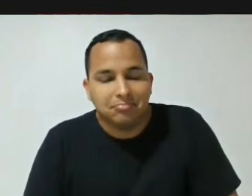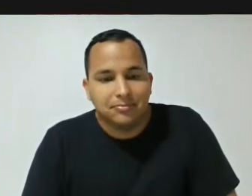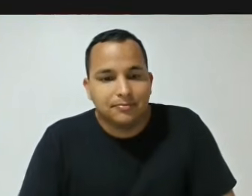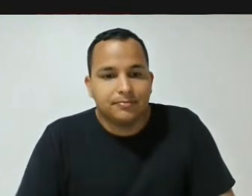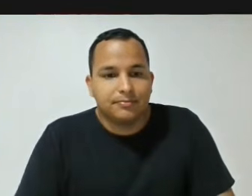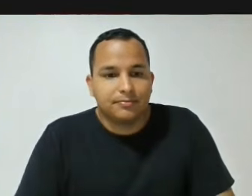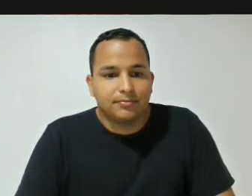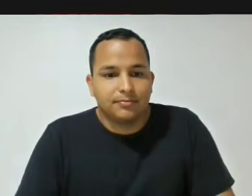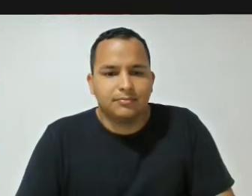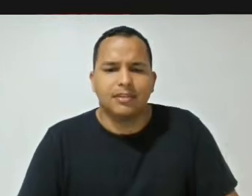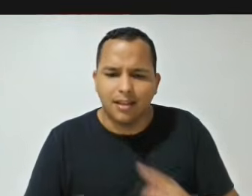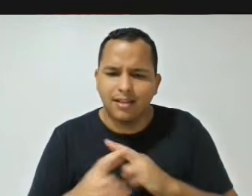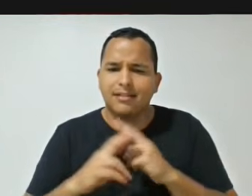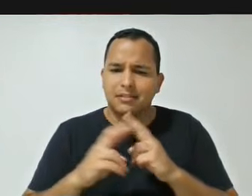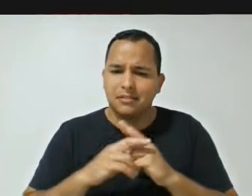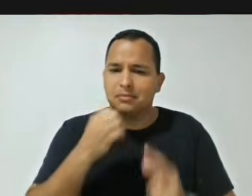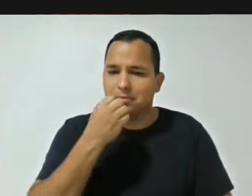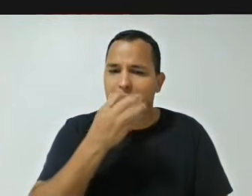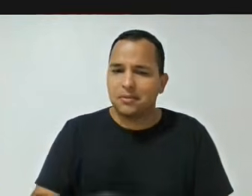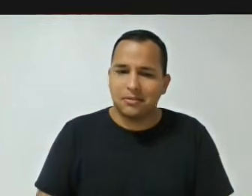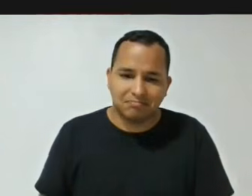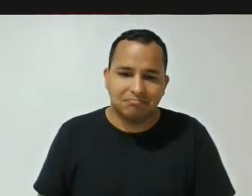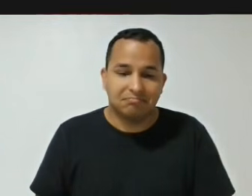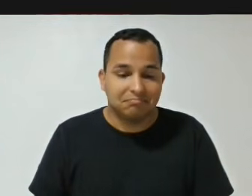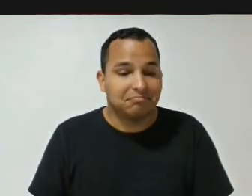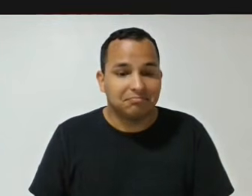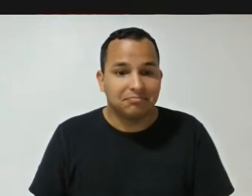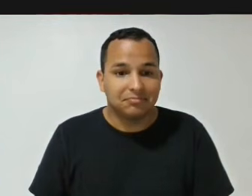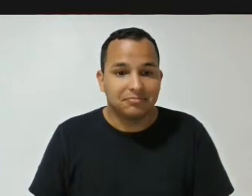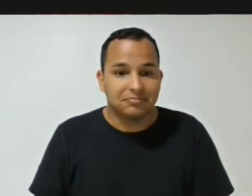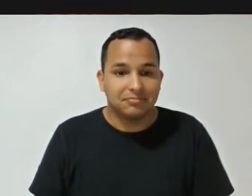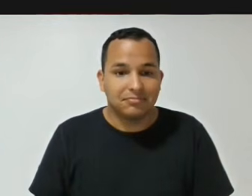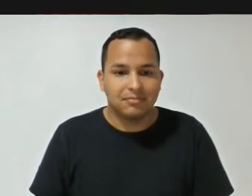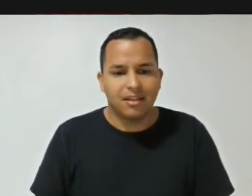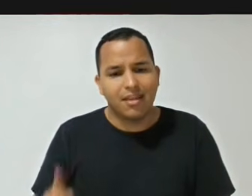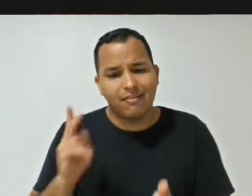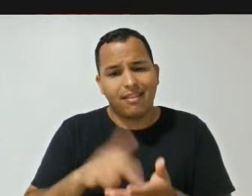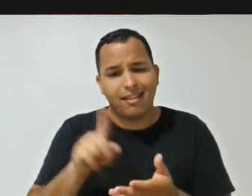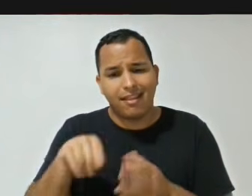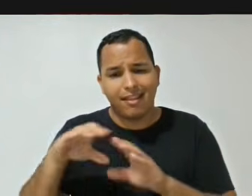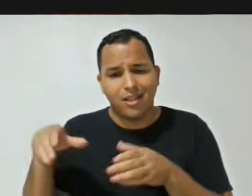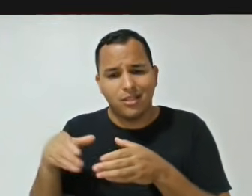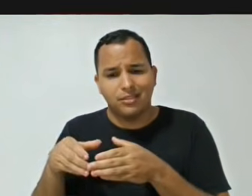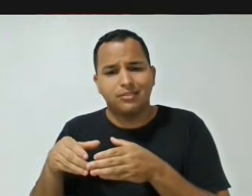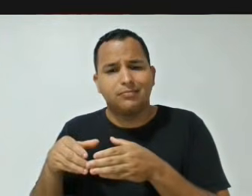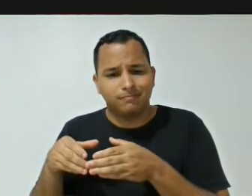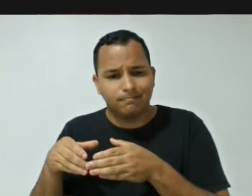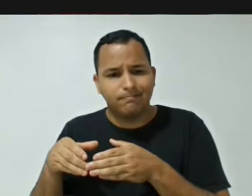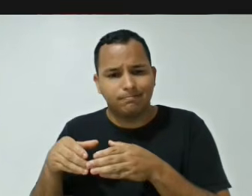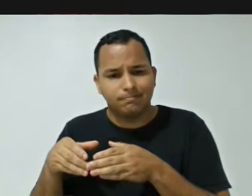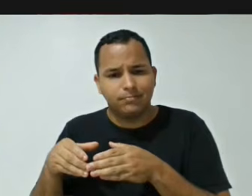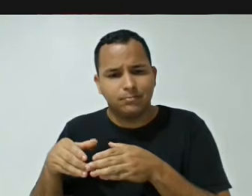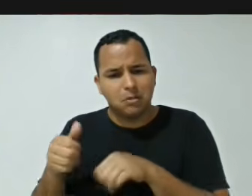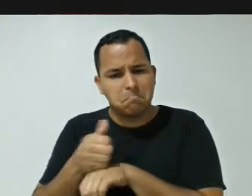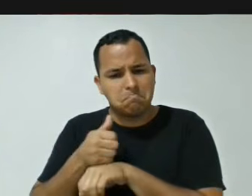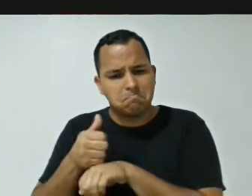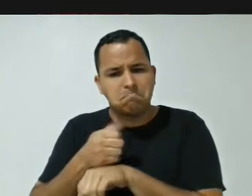Era uma relação boa. Na verdade, era uma equipe assim, muito capacitada,